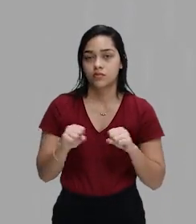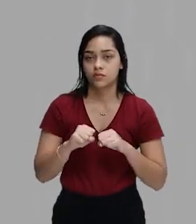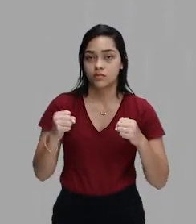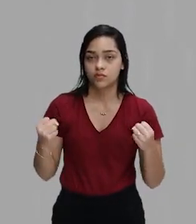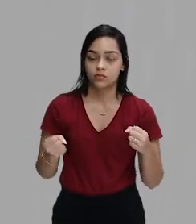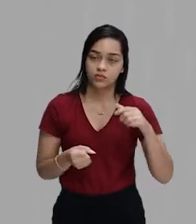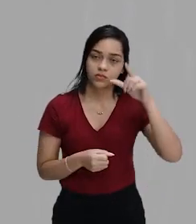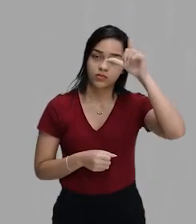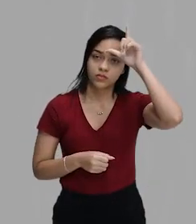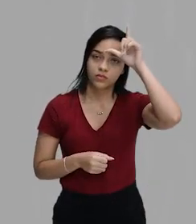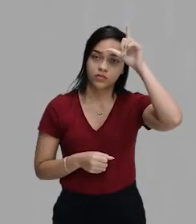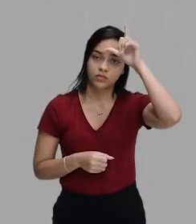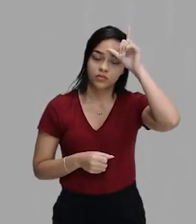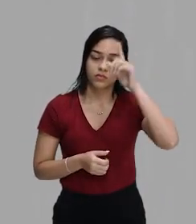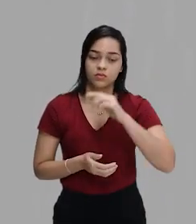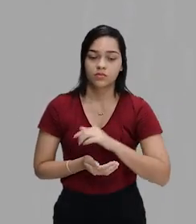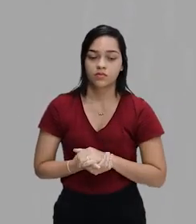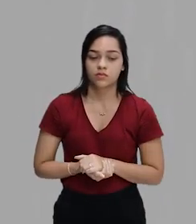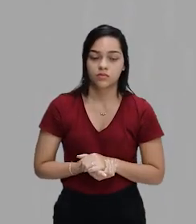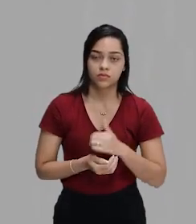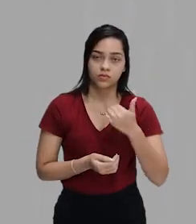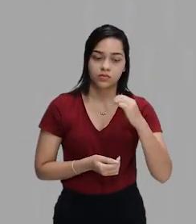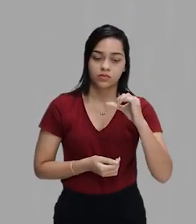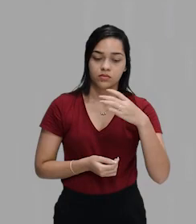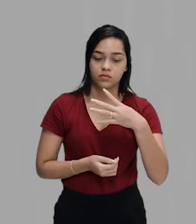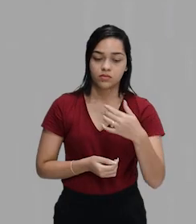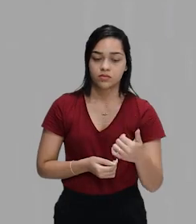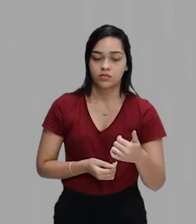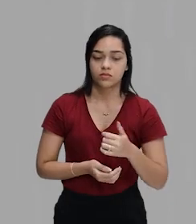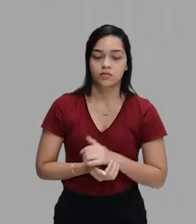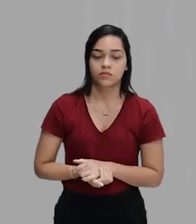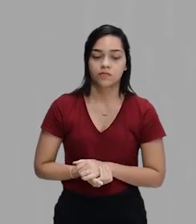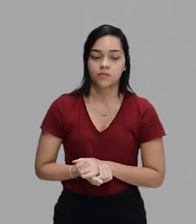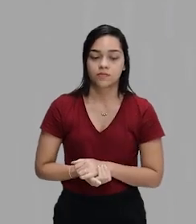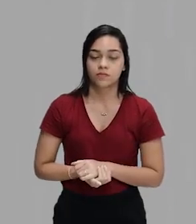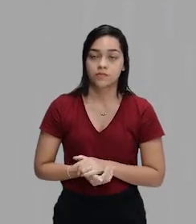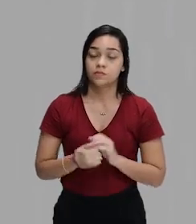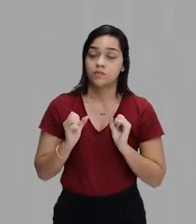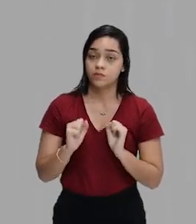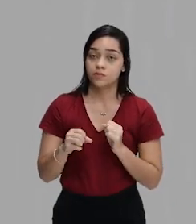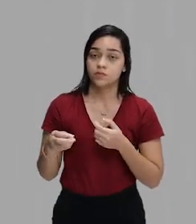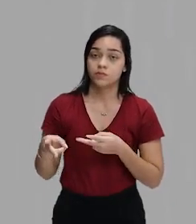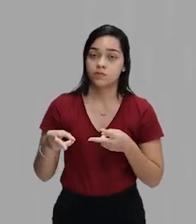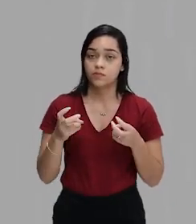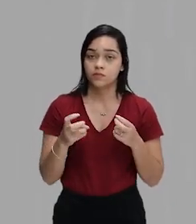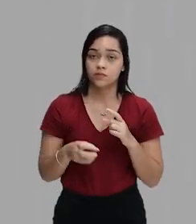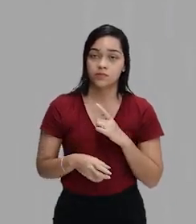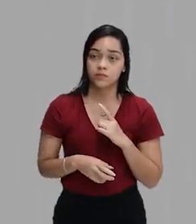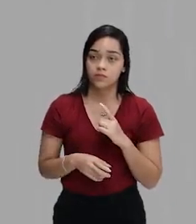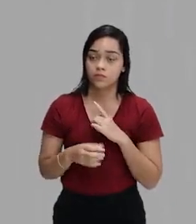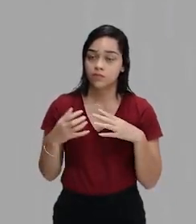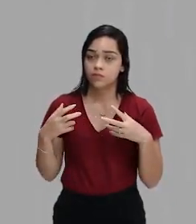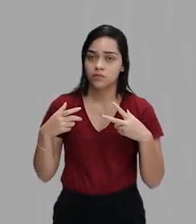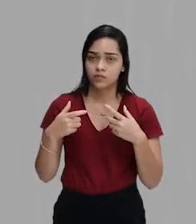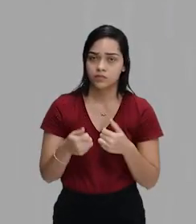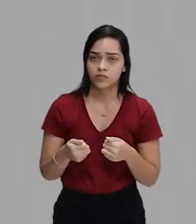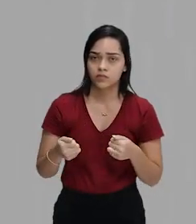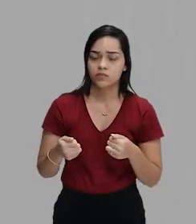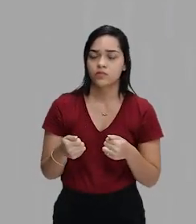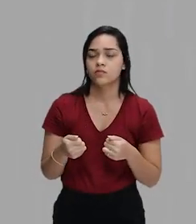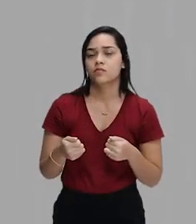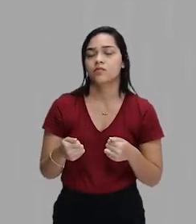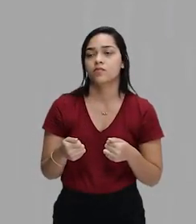Alemanha nazista, a partir de 1941. E o que se observa é que, diante desse